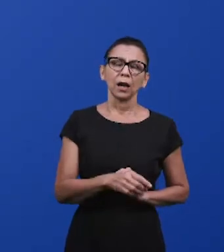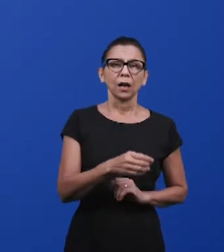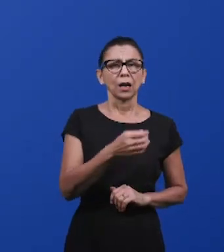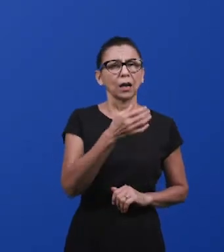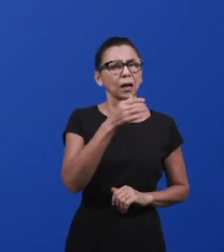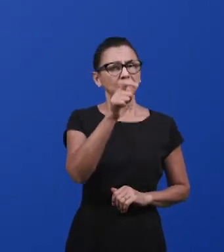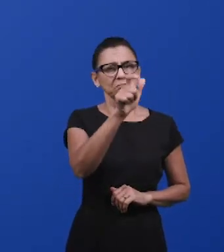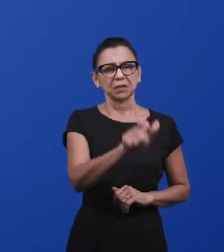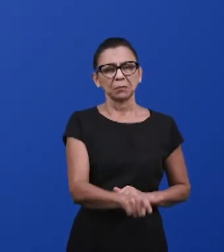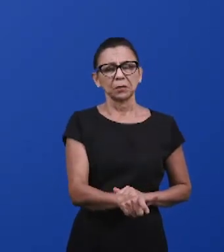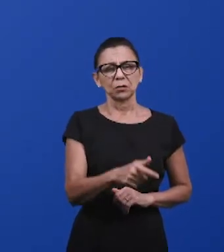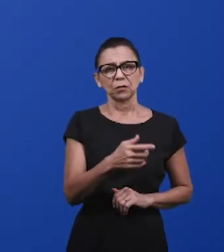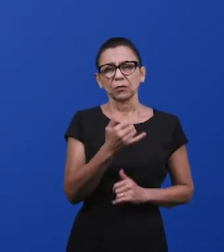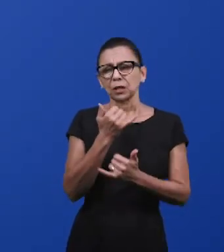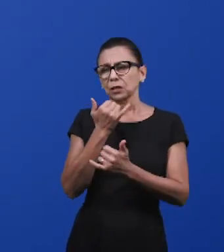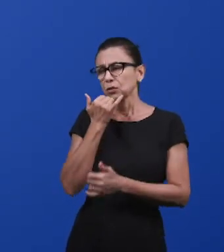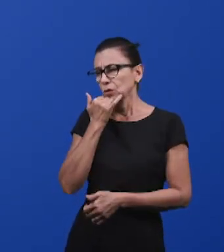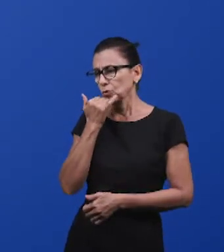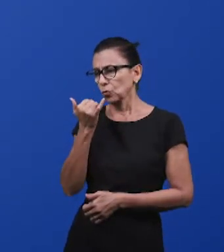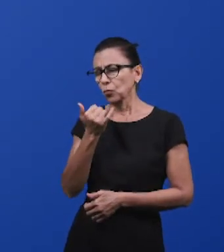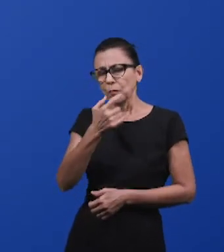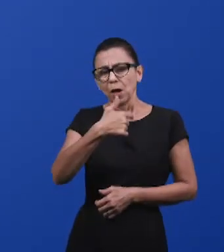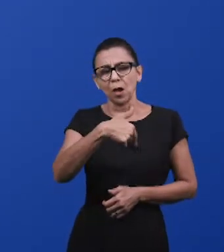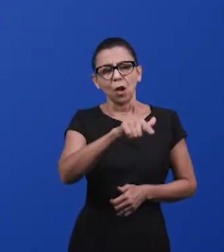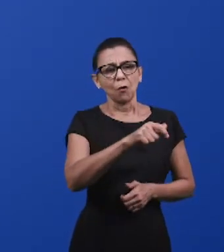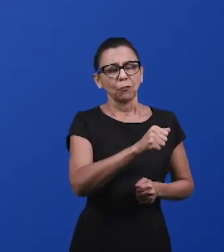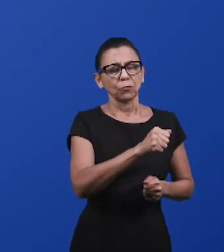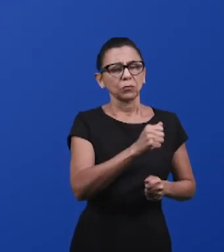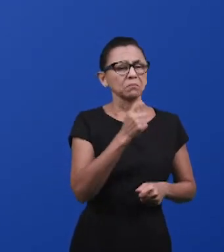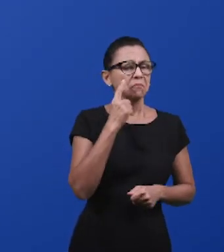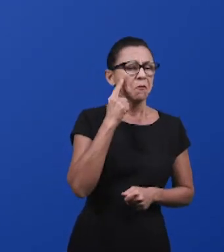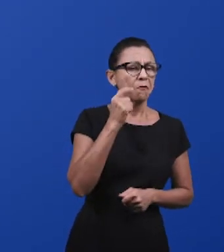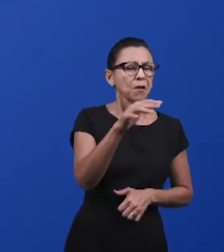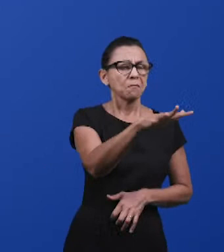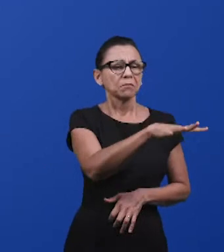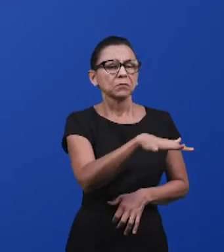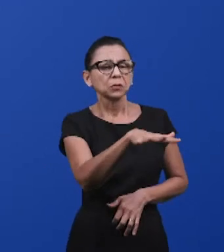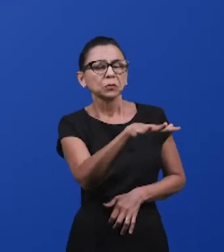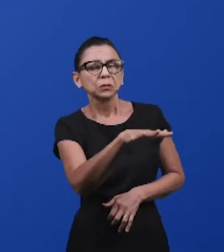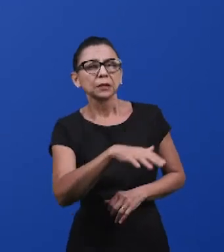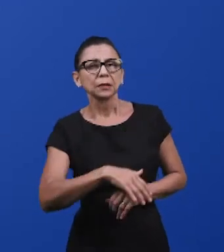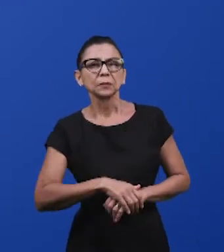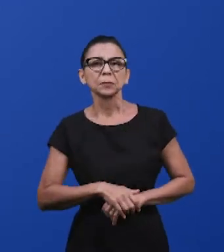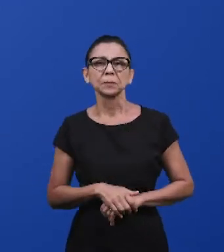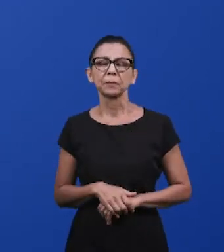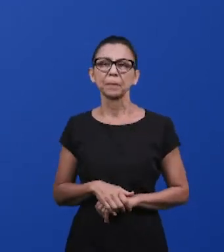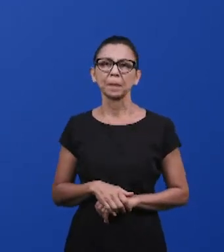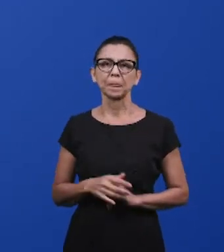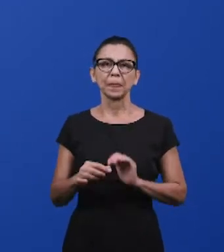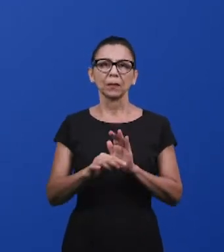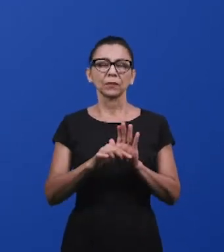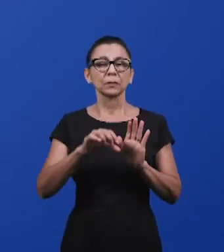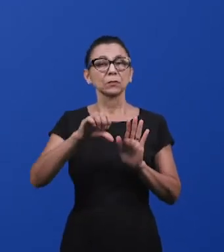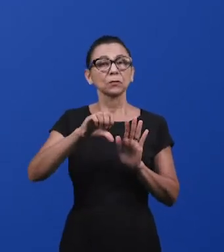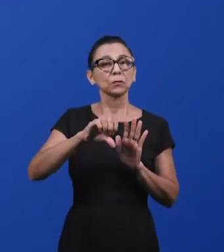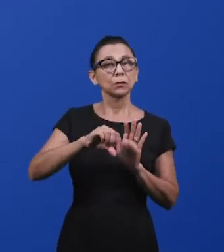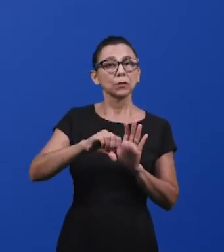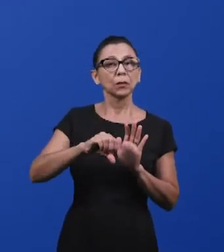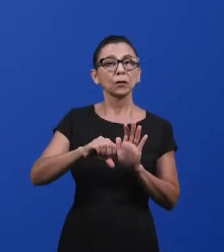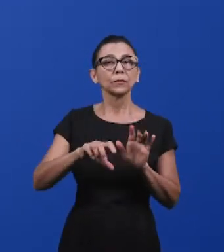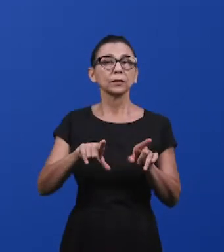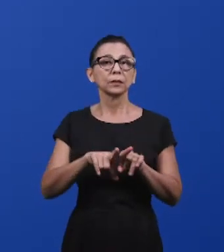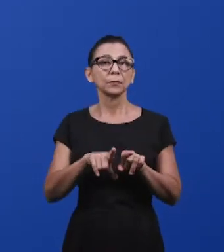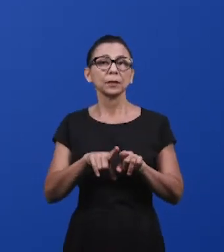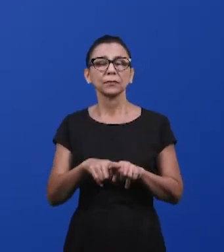e rogo de mim que tenha por escusado. No 19, ele faz a mesma rejeição, quando ele diz que ele comprou